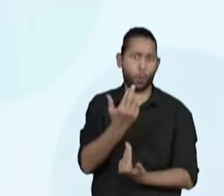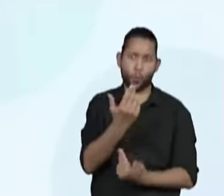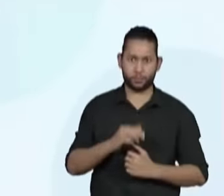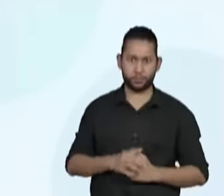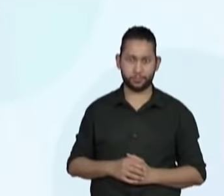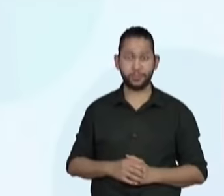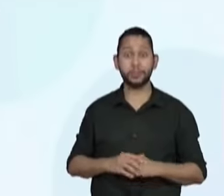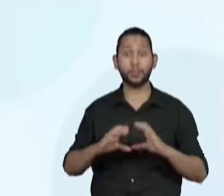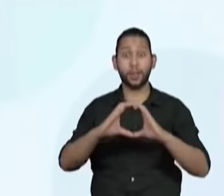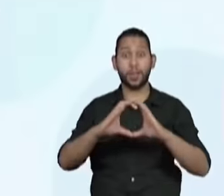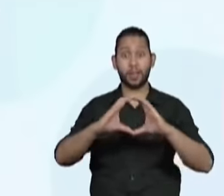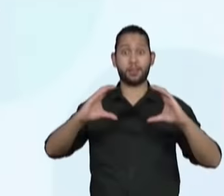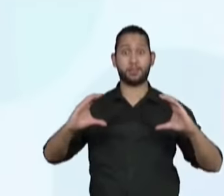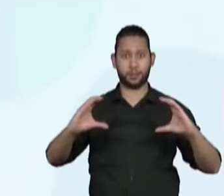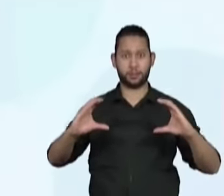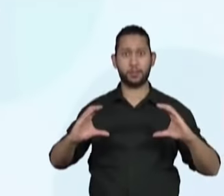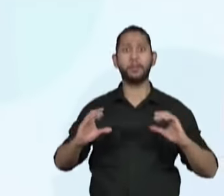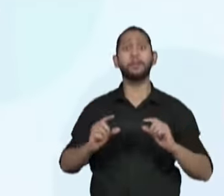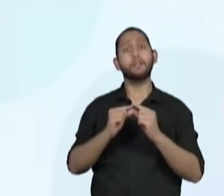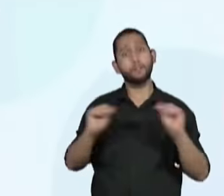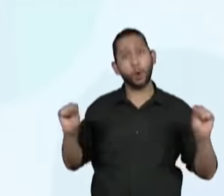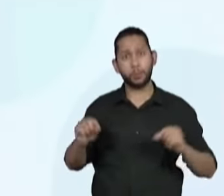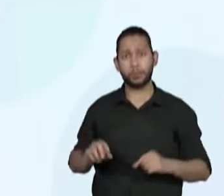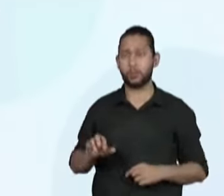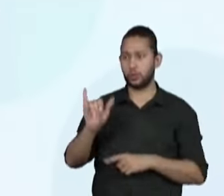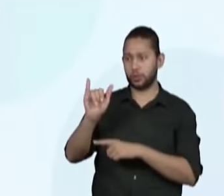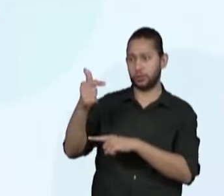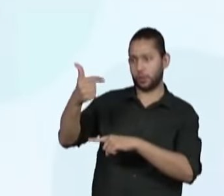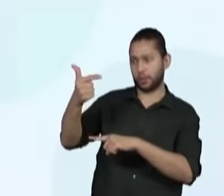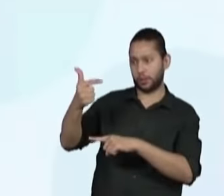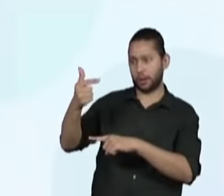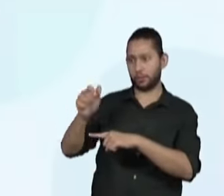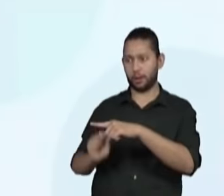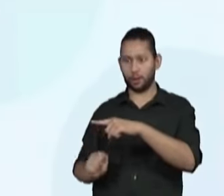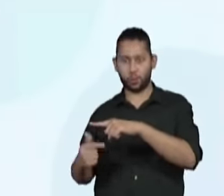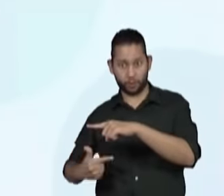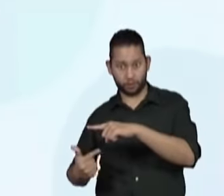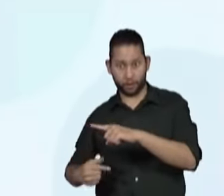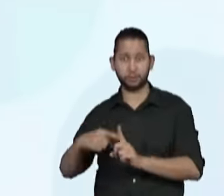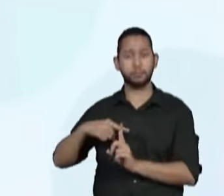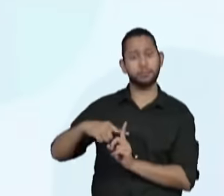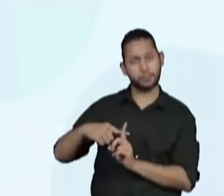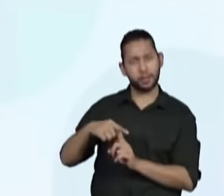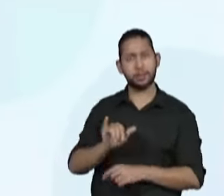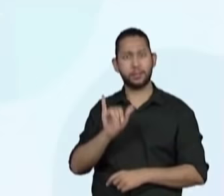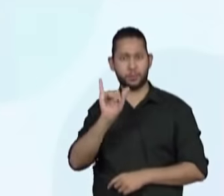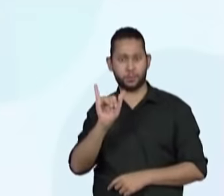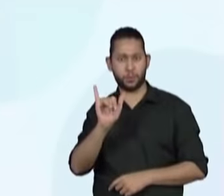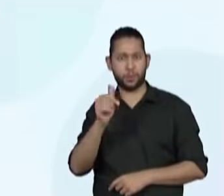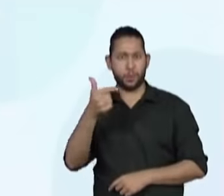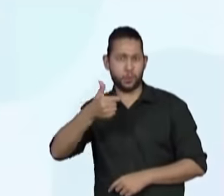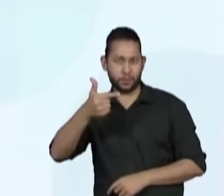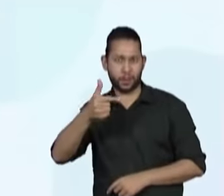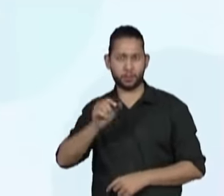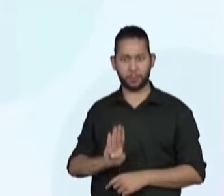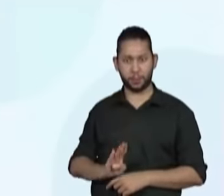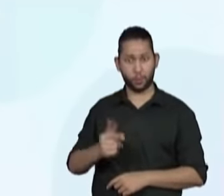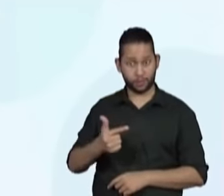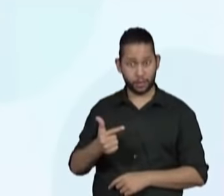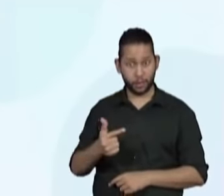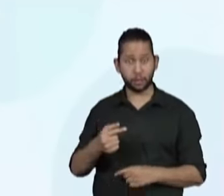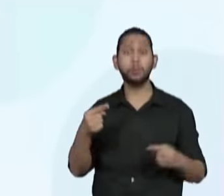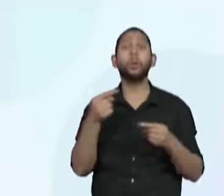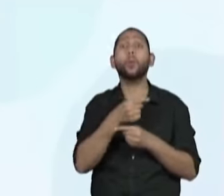tem a expressão x ao quadrado sobre a ao quadrado mais y ao quadrado sobre b ao quadrado igual a